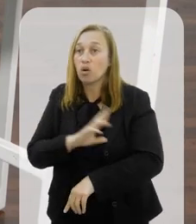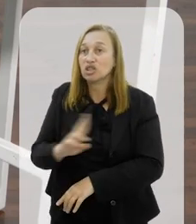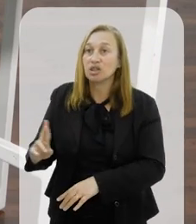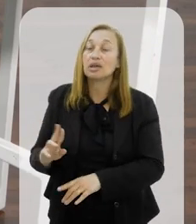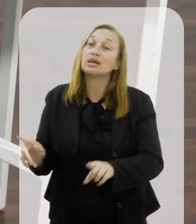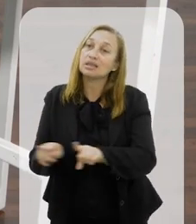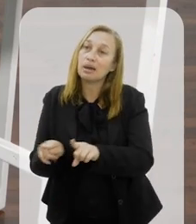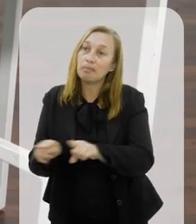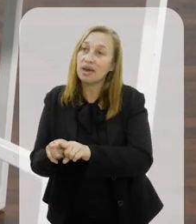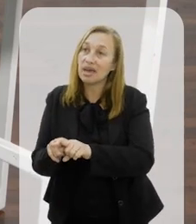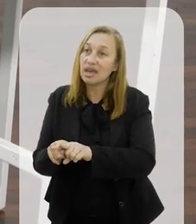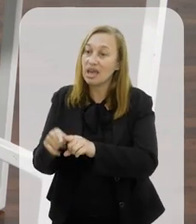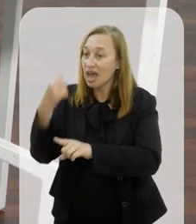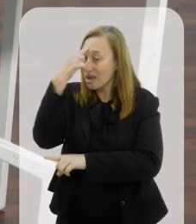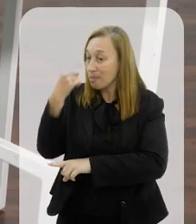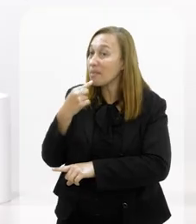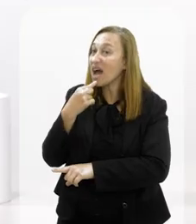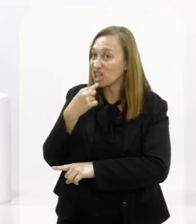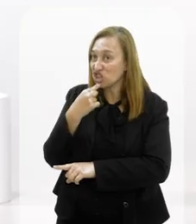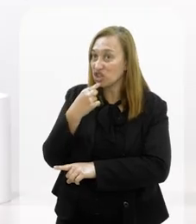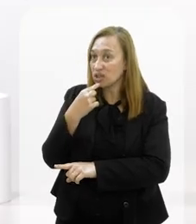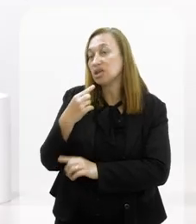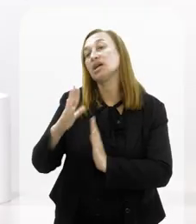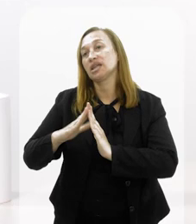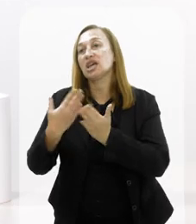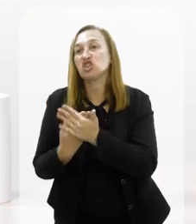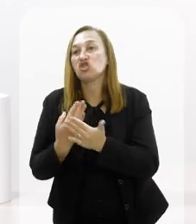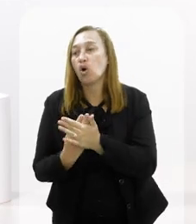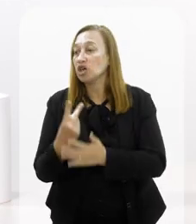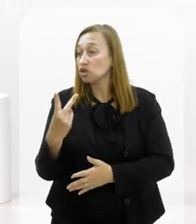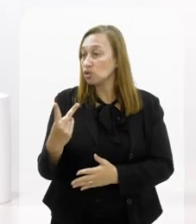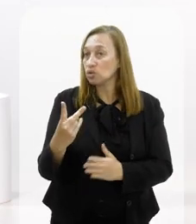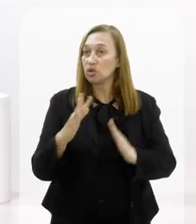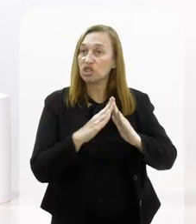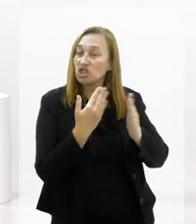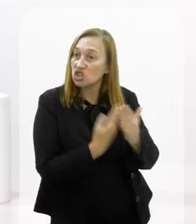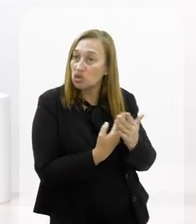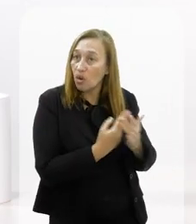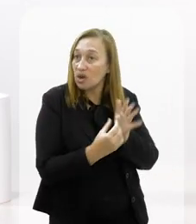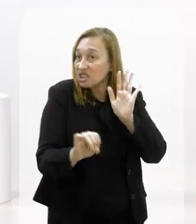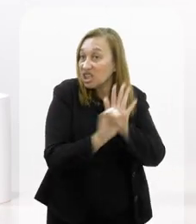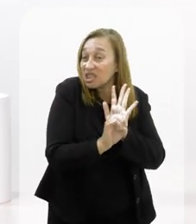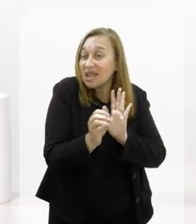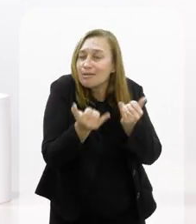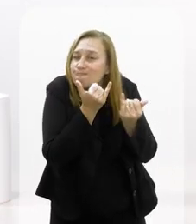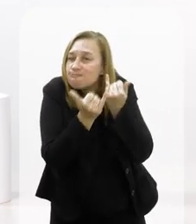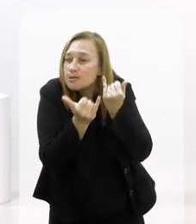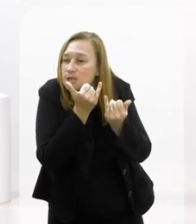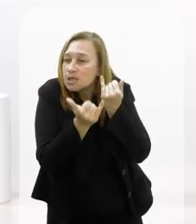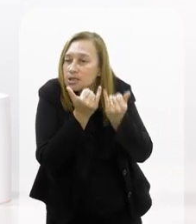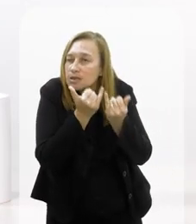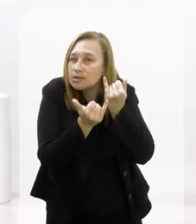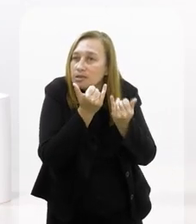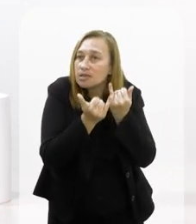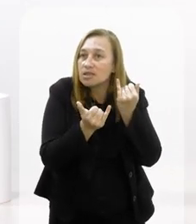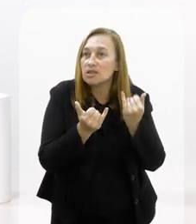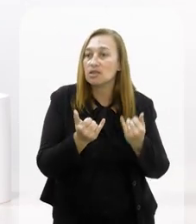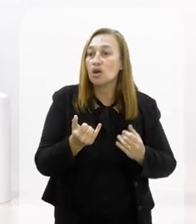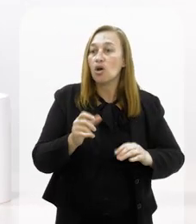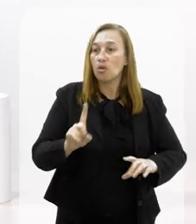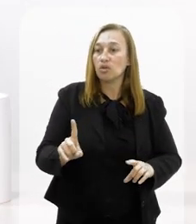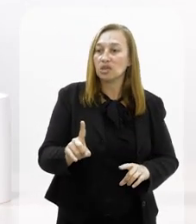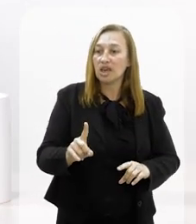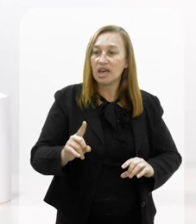e também tem a cara da escola o que eu acho muito legal porque são são duas escolas que têm identidades muito parecidas ambas têm